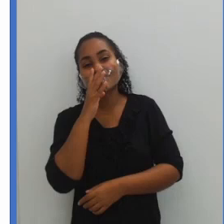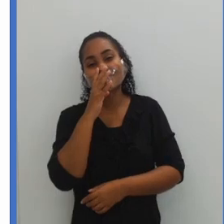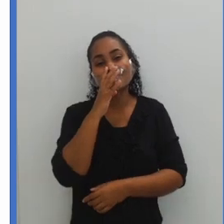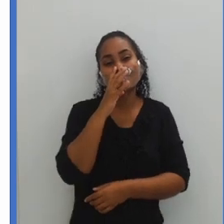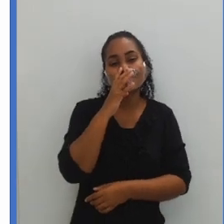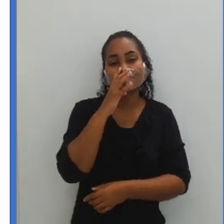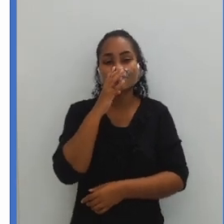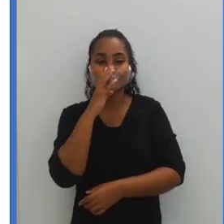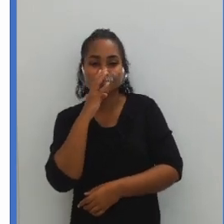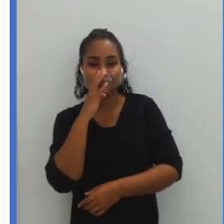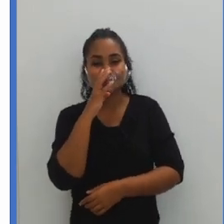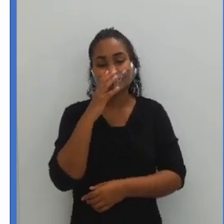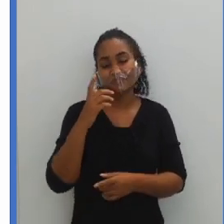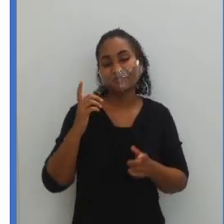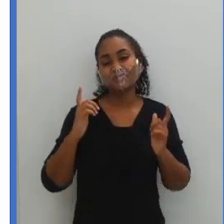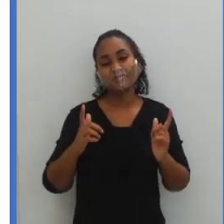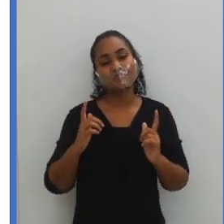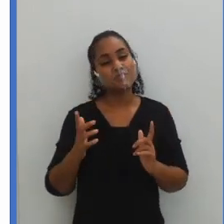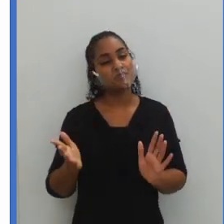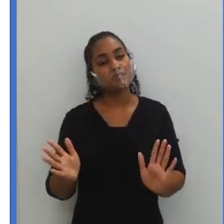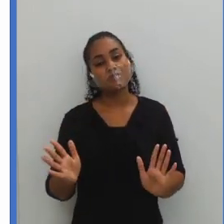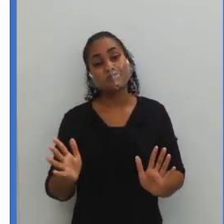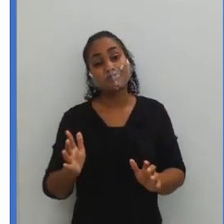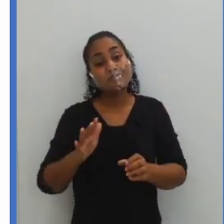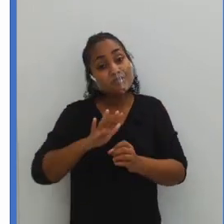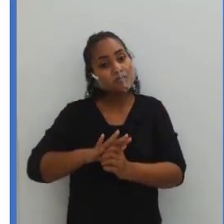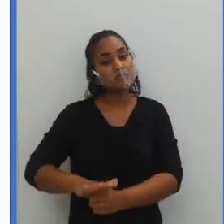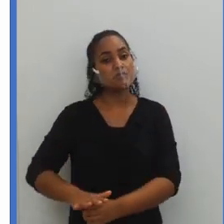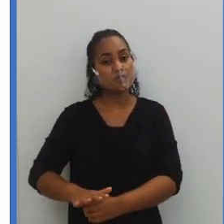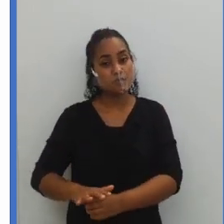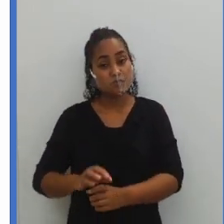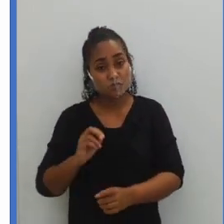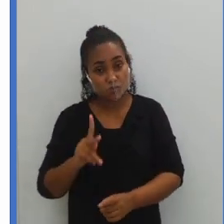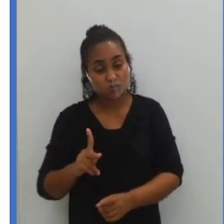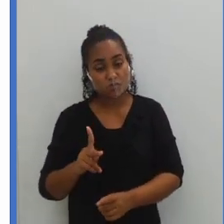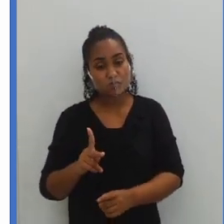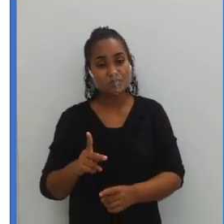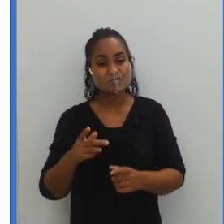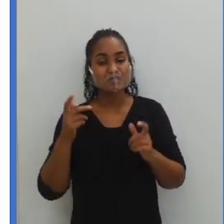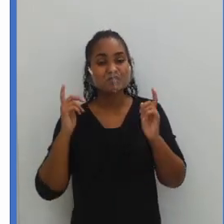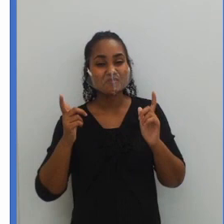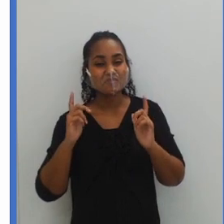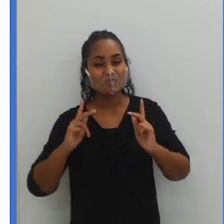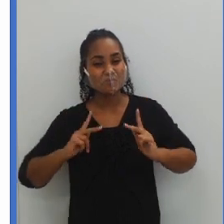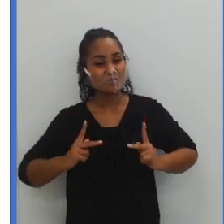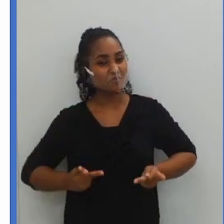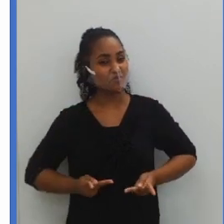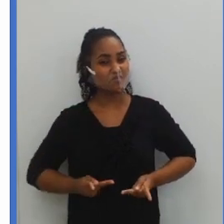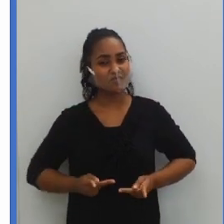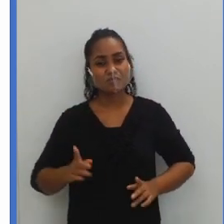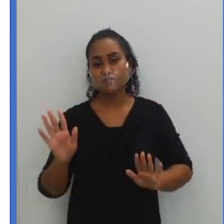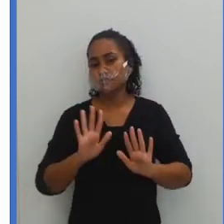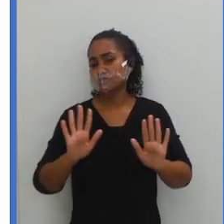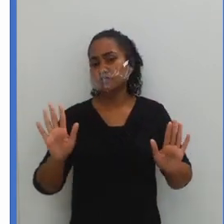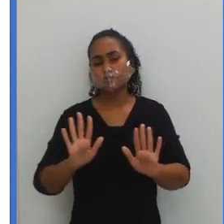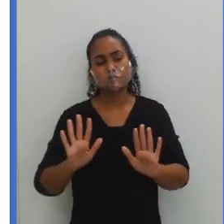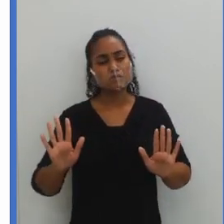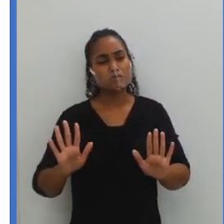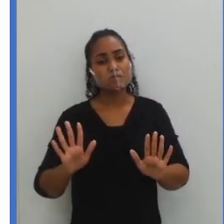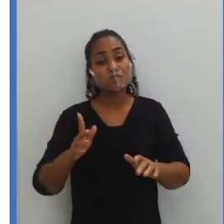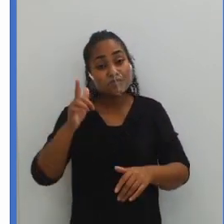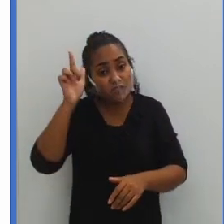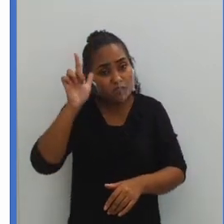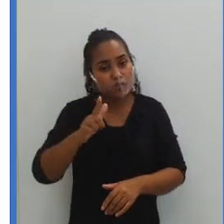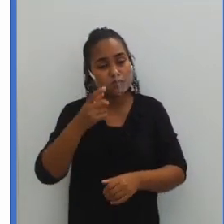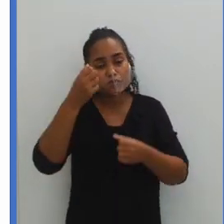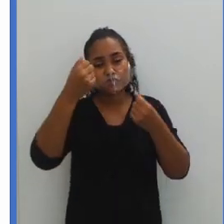mera apresentação de lazer. Isso não é lazer, isso é crime, tá? É uma mera diversão para eles. Isso não é diversão.